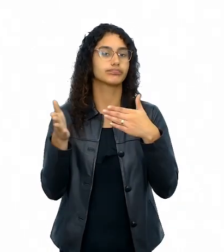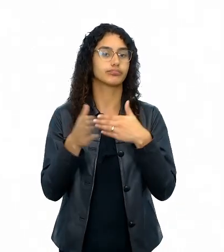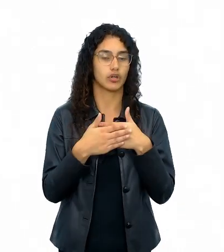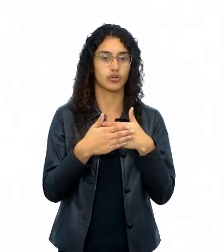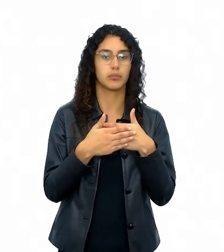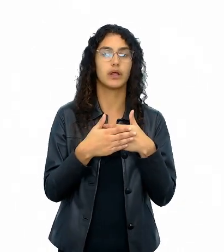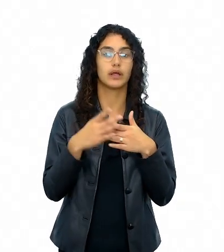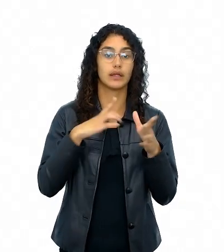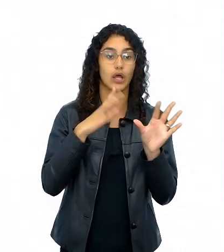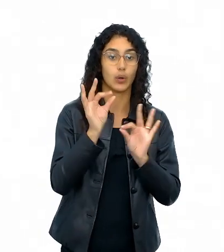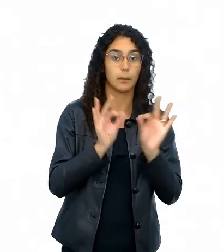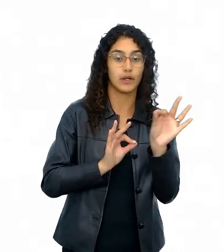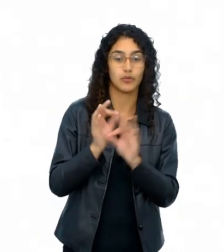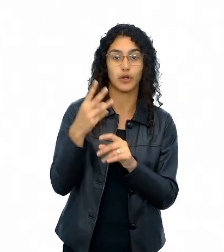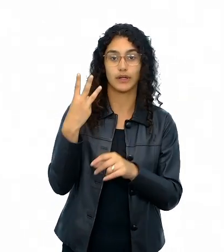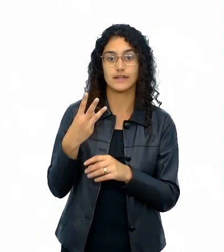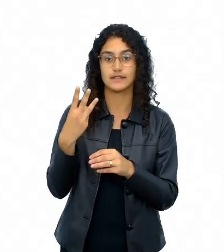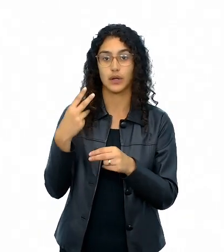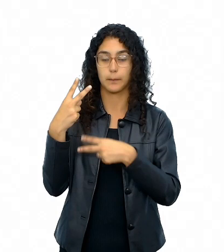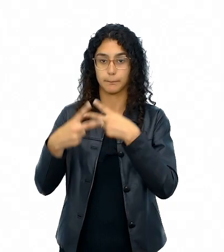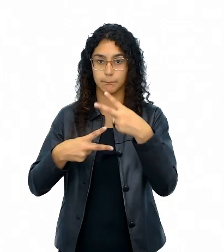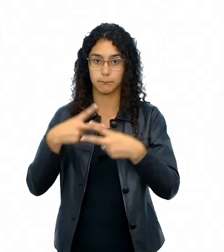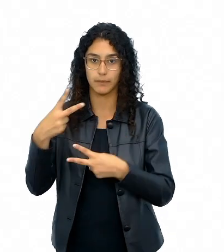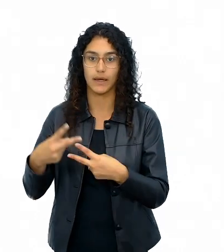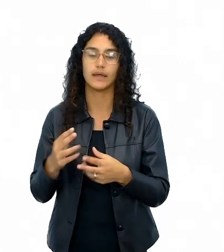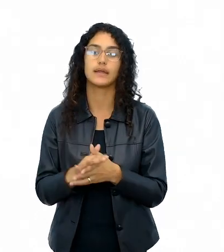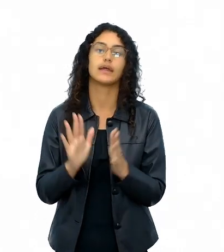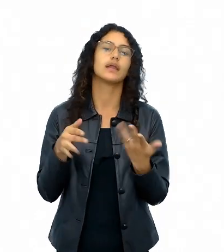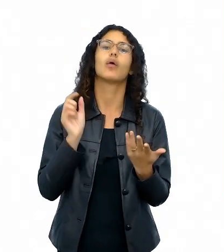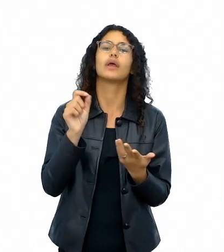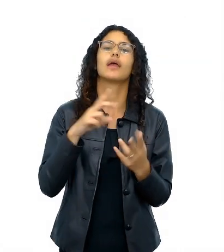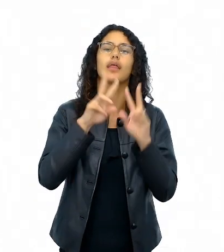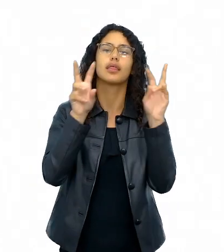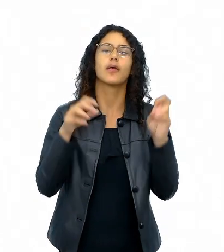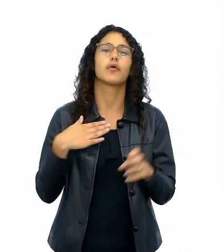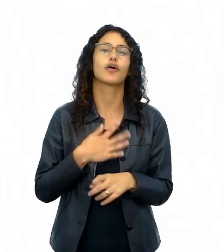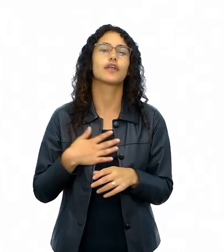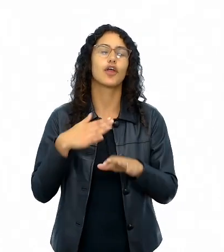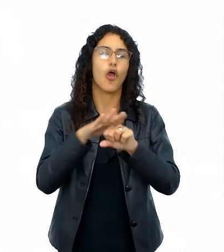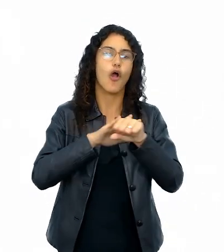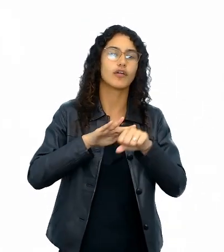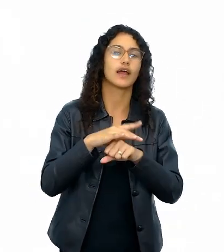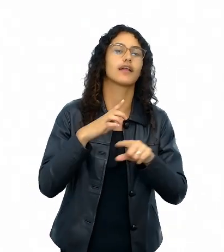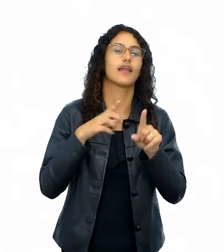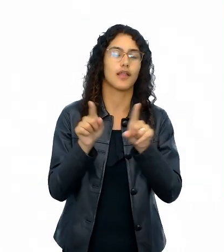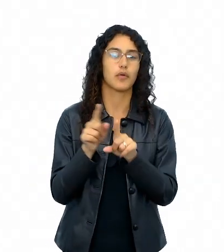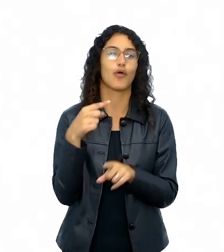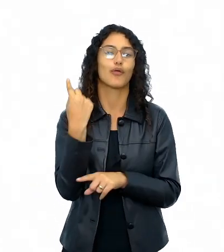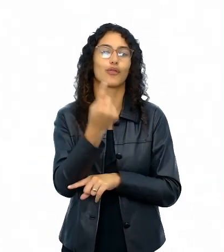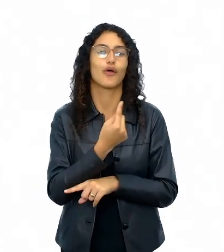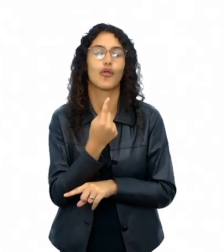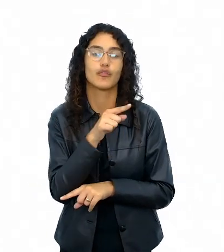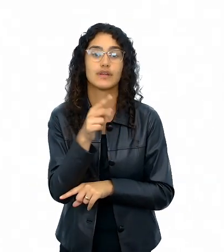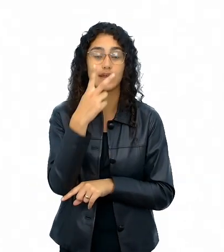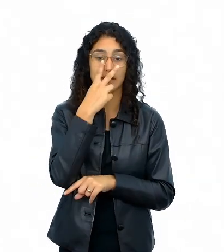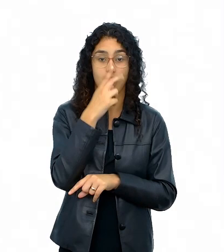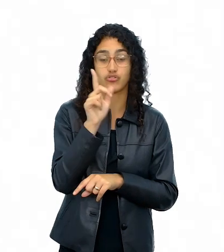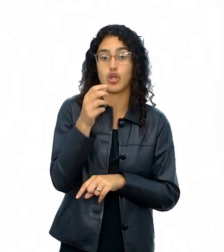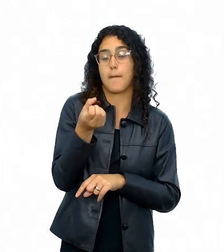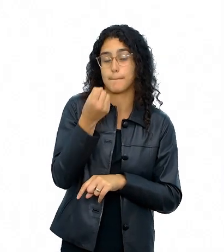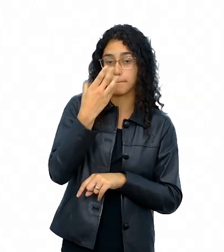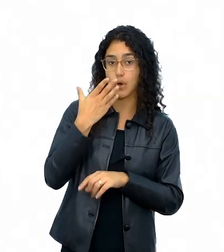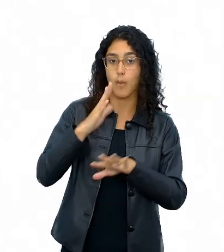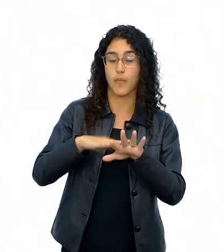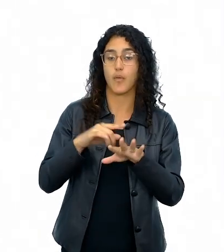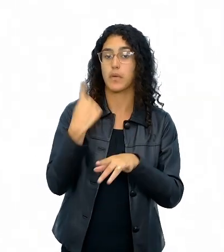fechamento do planejamento do terceiro bimestre, então, que tema vocês gostariam de conversar com a gente? Que tema vocês acham que é adequado